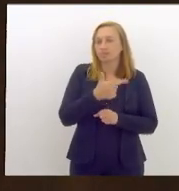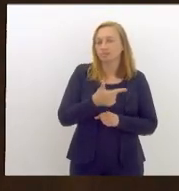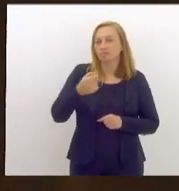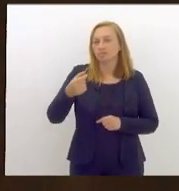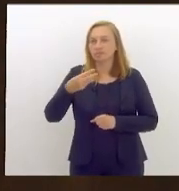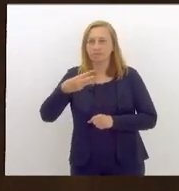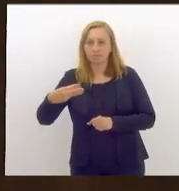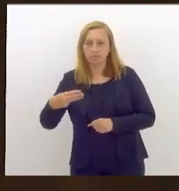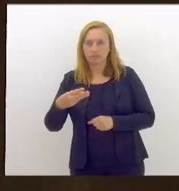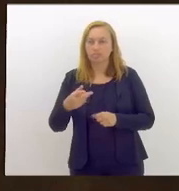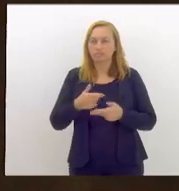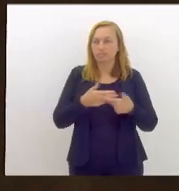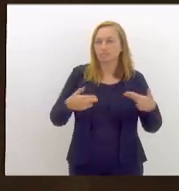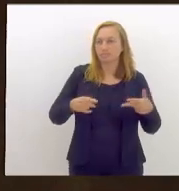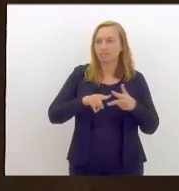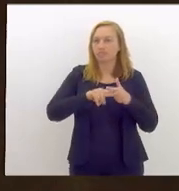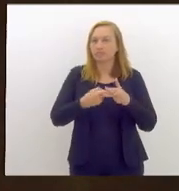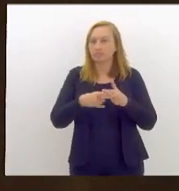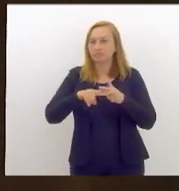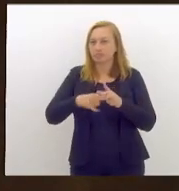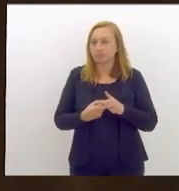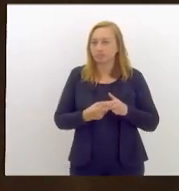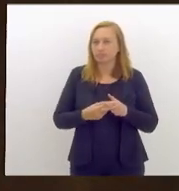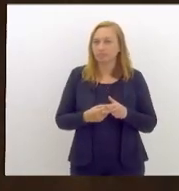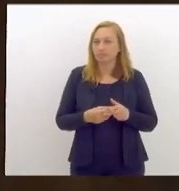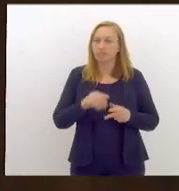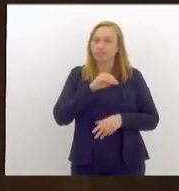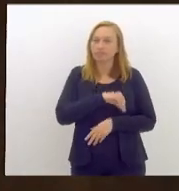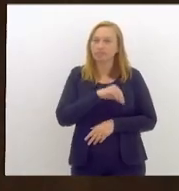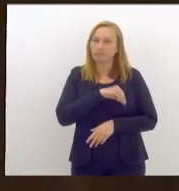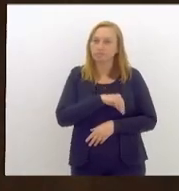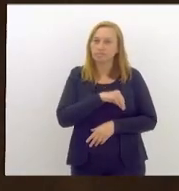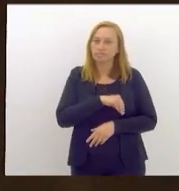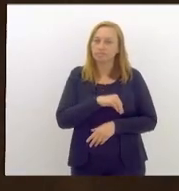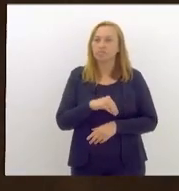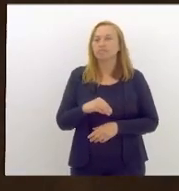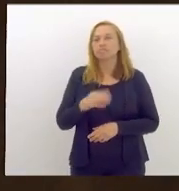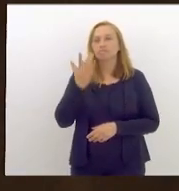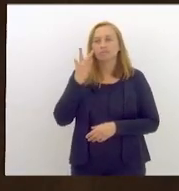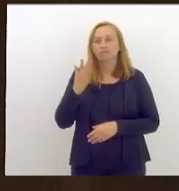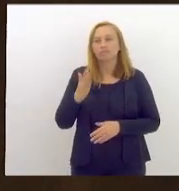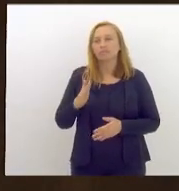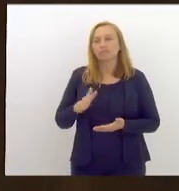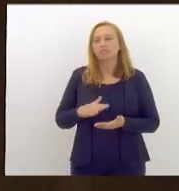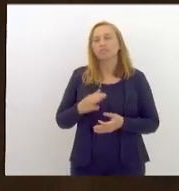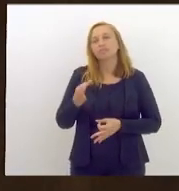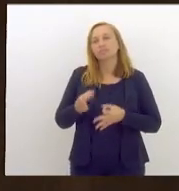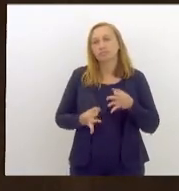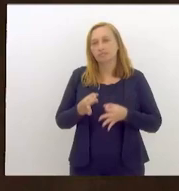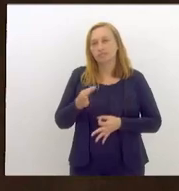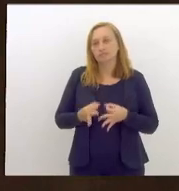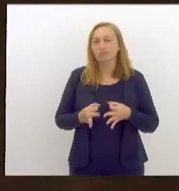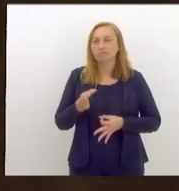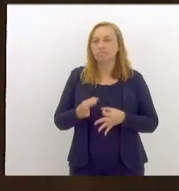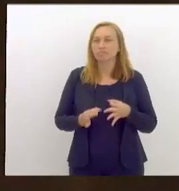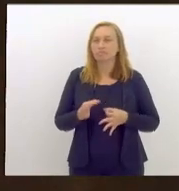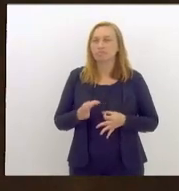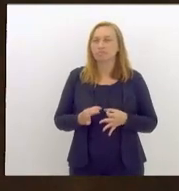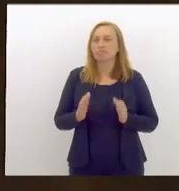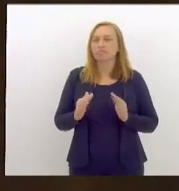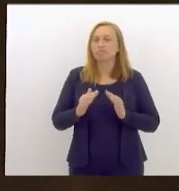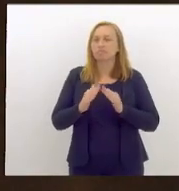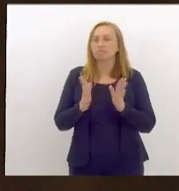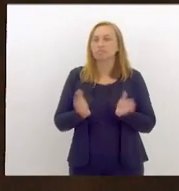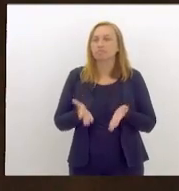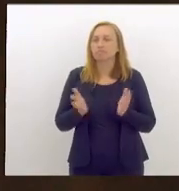luz de tanto os ajustes e reajustes salariais e de renda eu acho que nada mais justo nada mais nobre do que essa